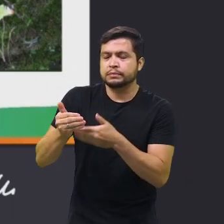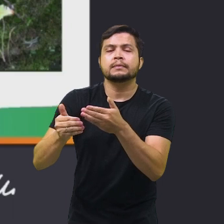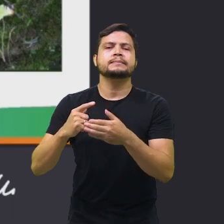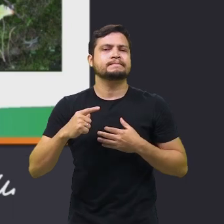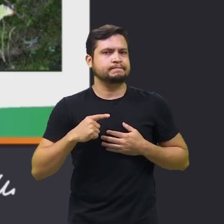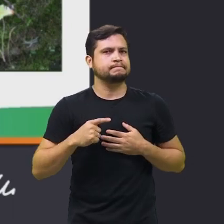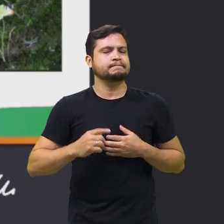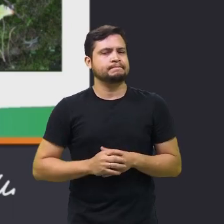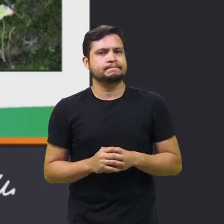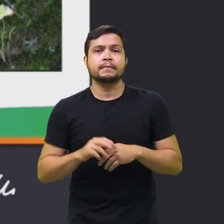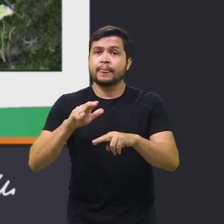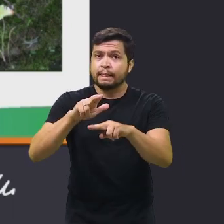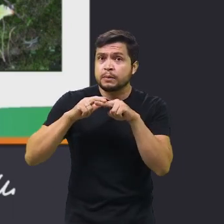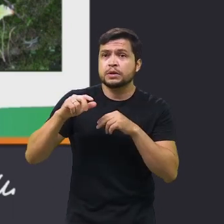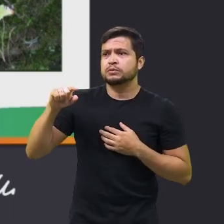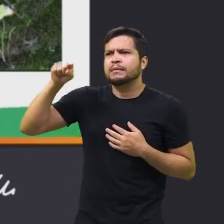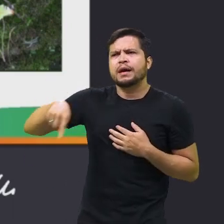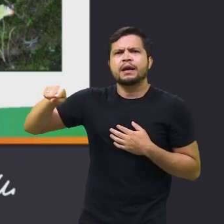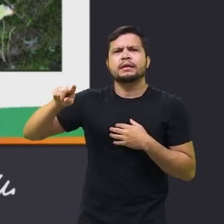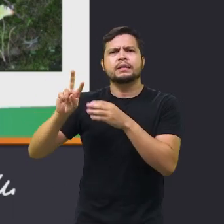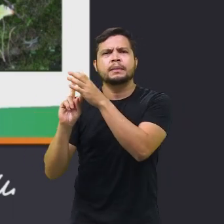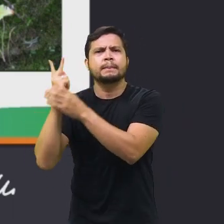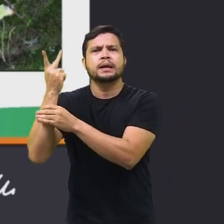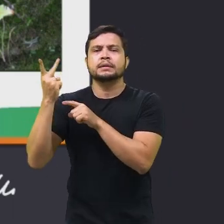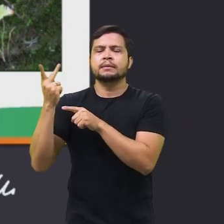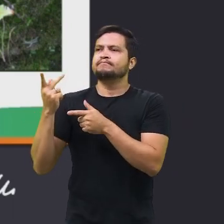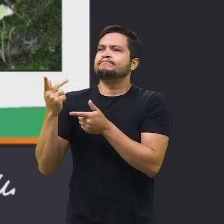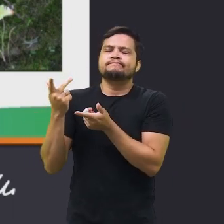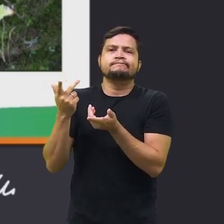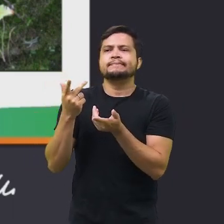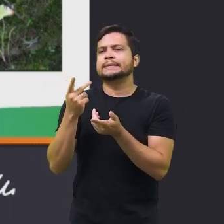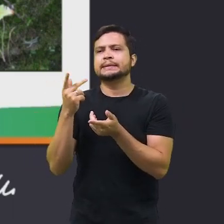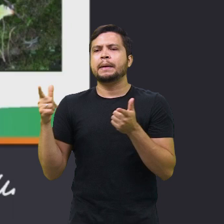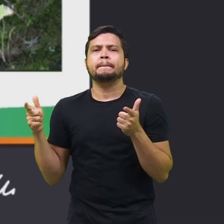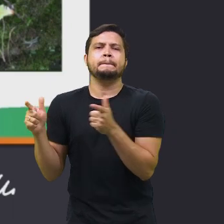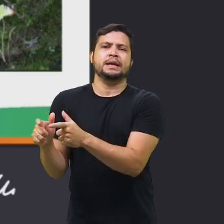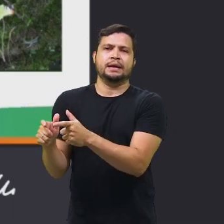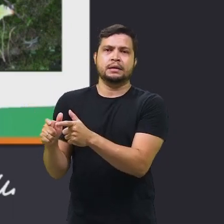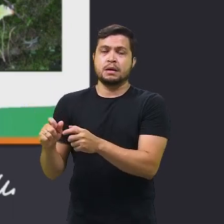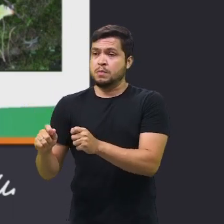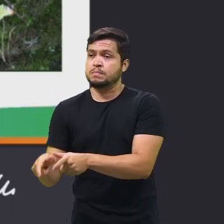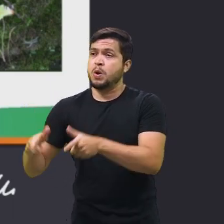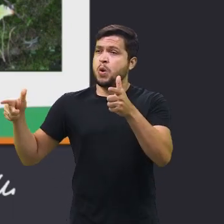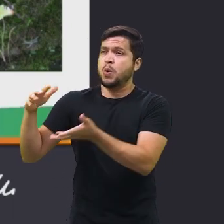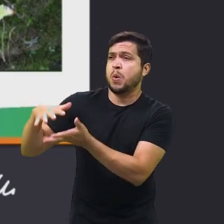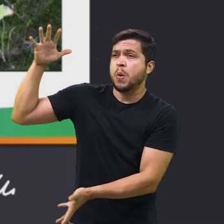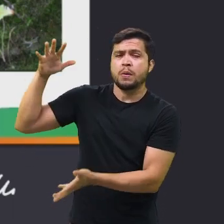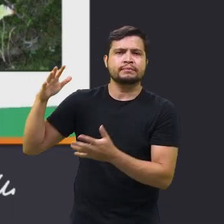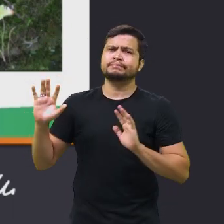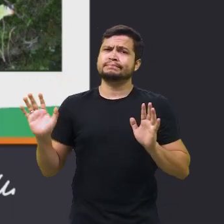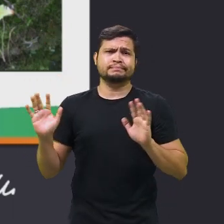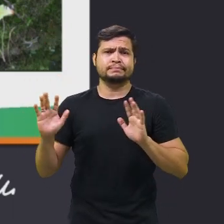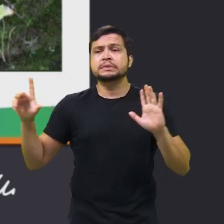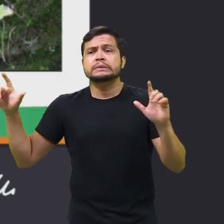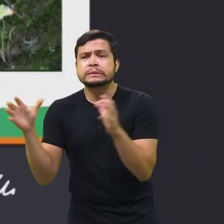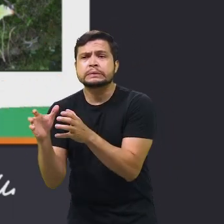gradual. Por isso, até que essas briófitas, elas não desenvolvem grande porte, né? Elas, em geral, são plantas minúsculas, que